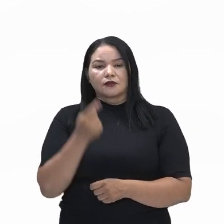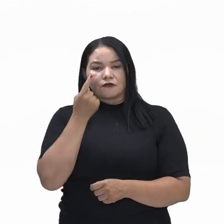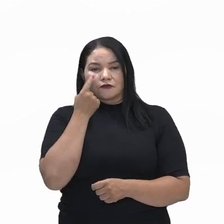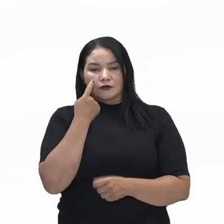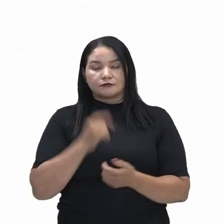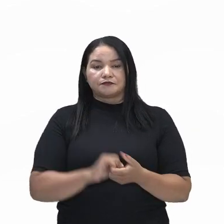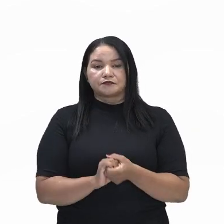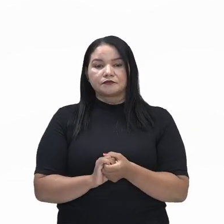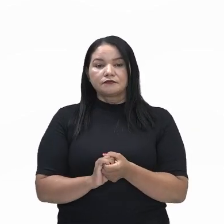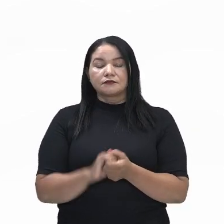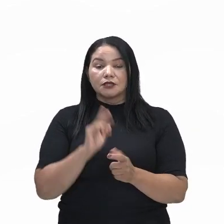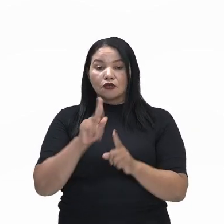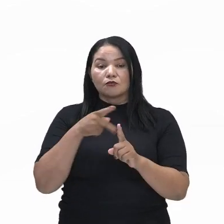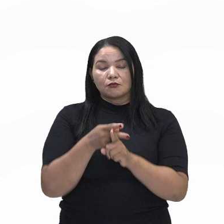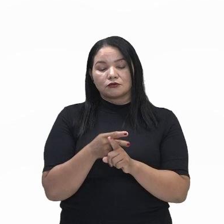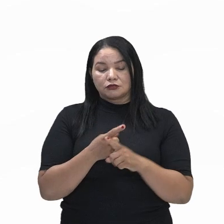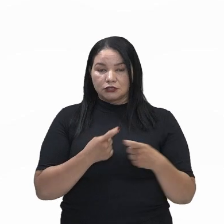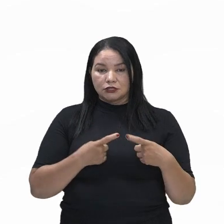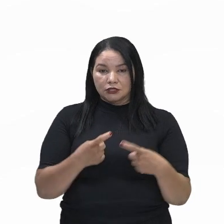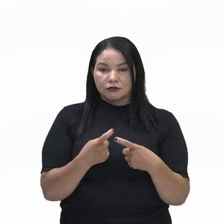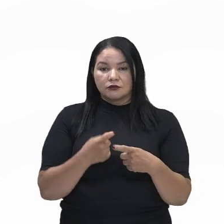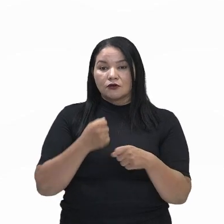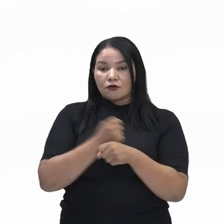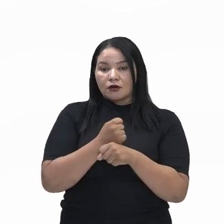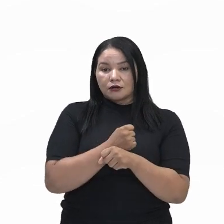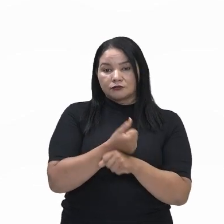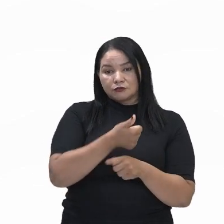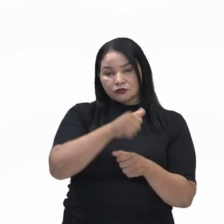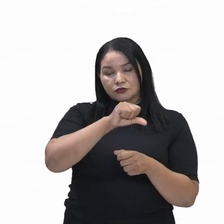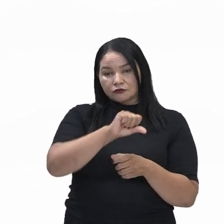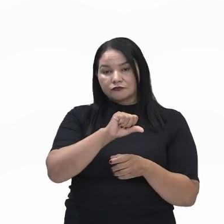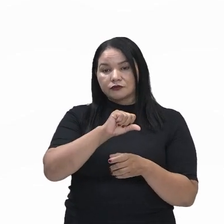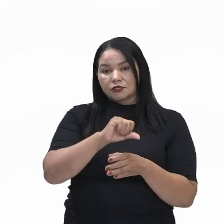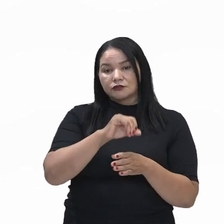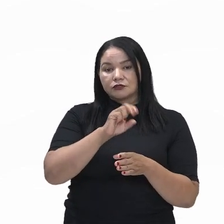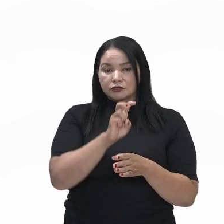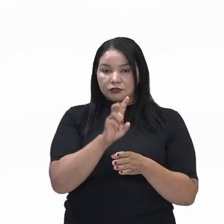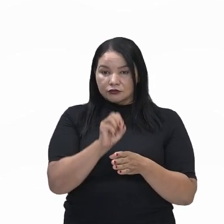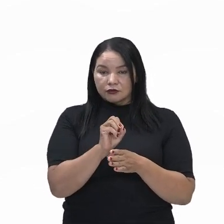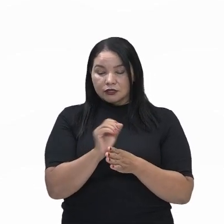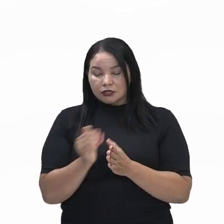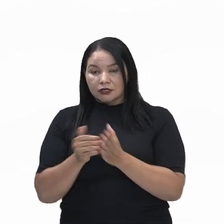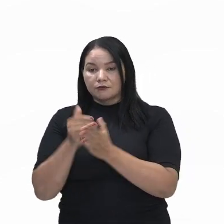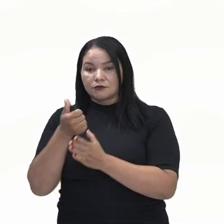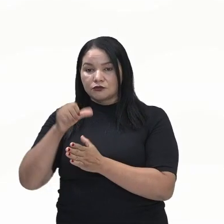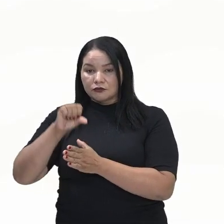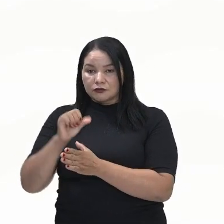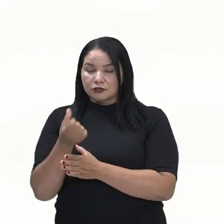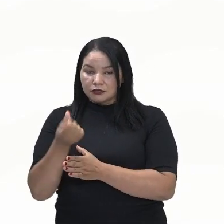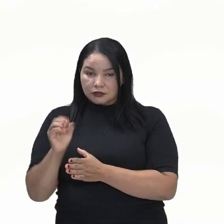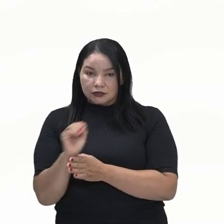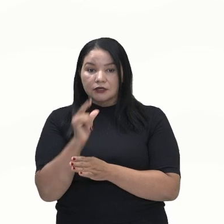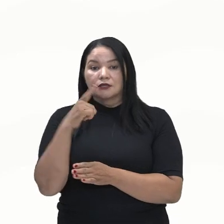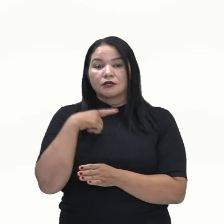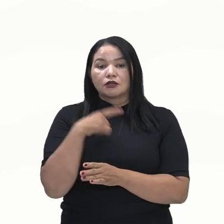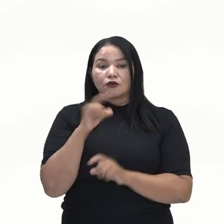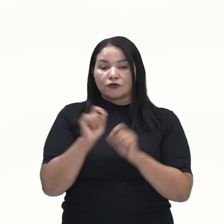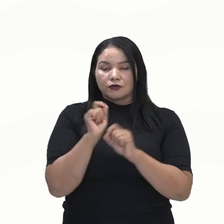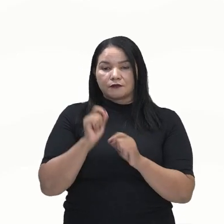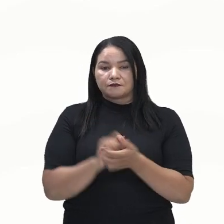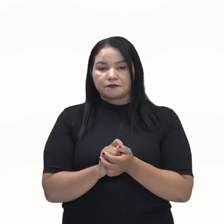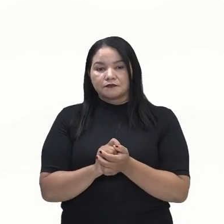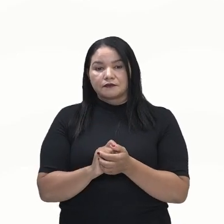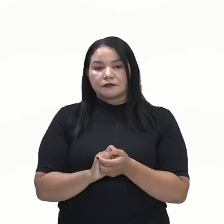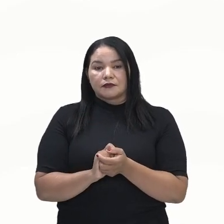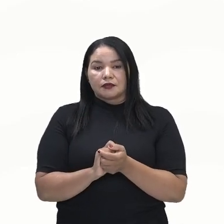de metas entre 1950 e 1960. Temos aqui a aplicação